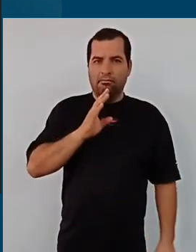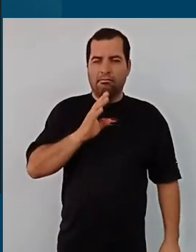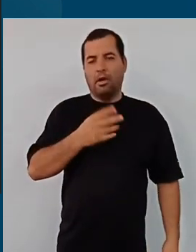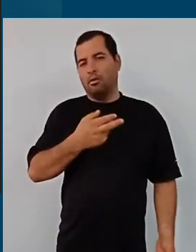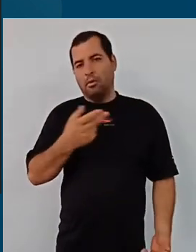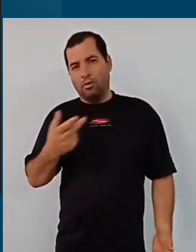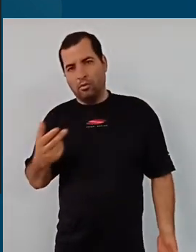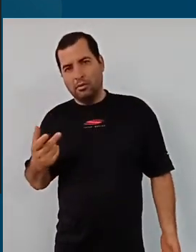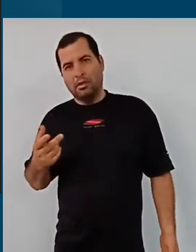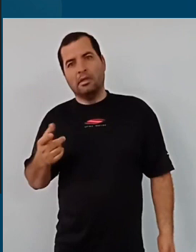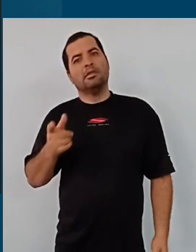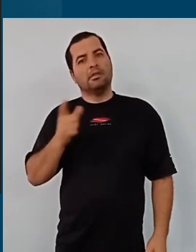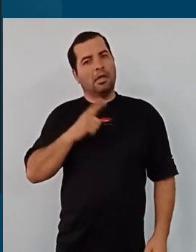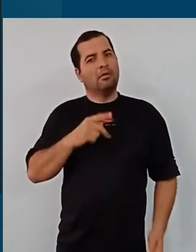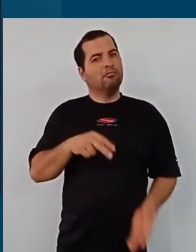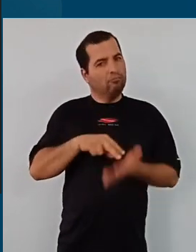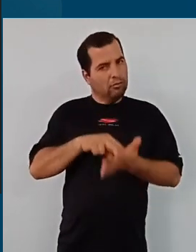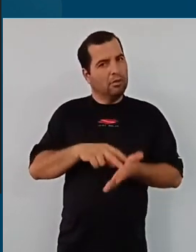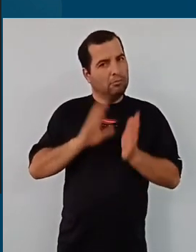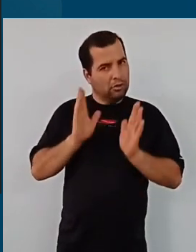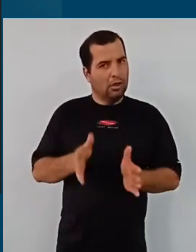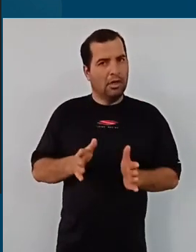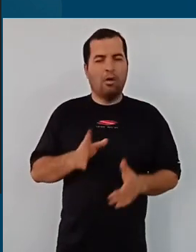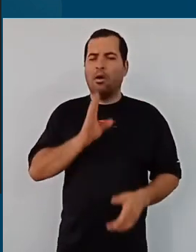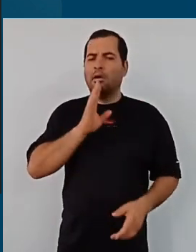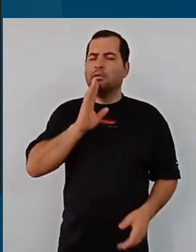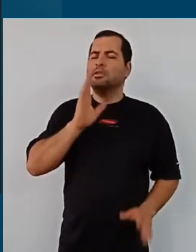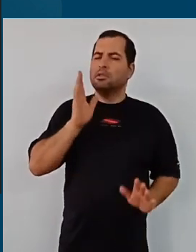algumas competências já estabilizadas.